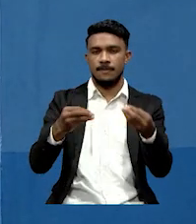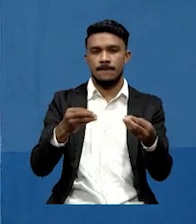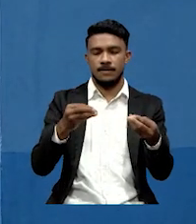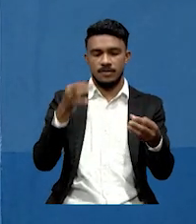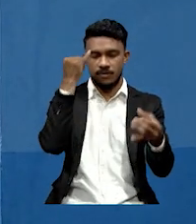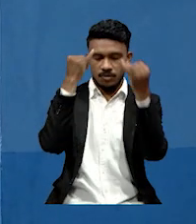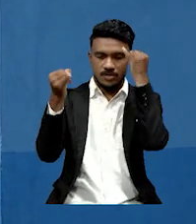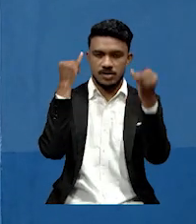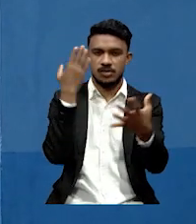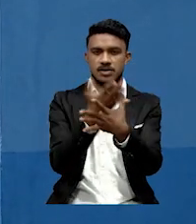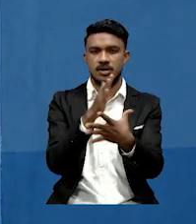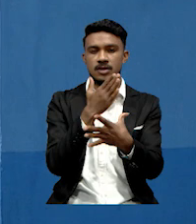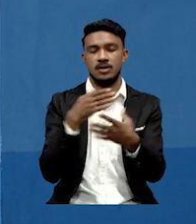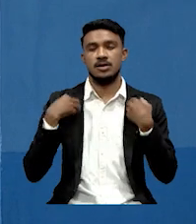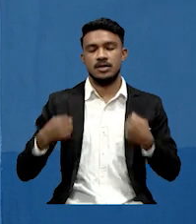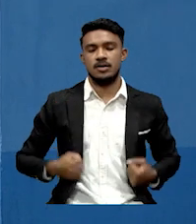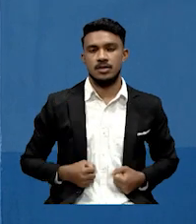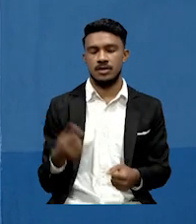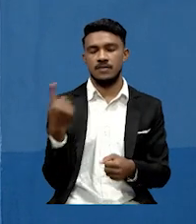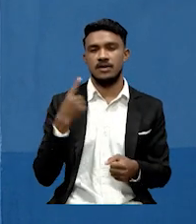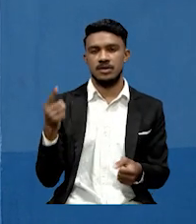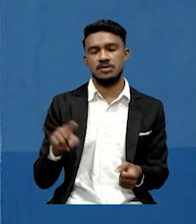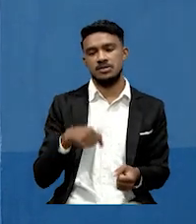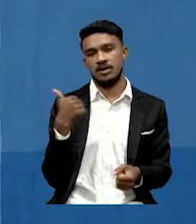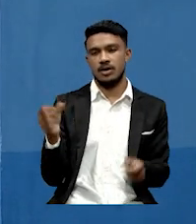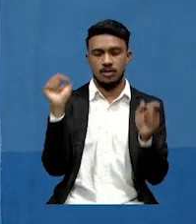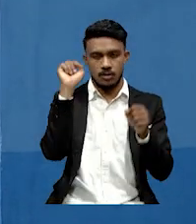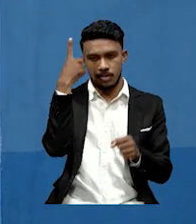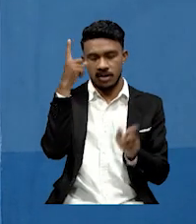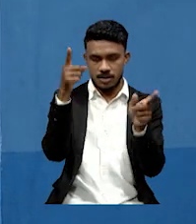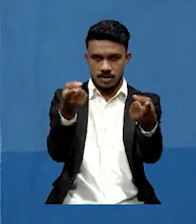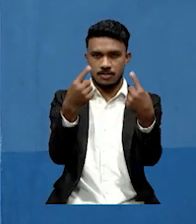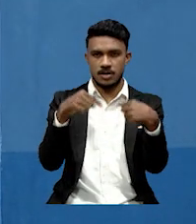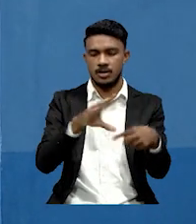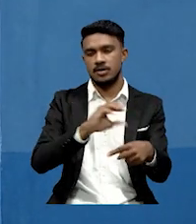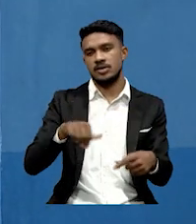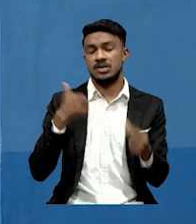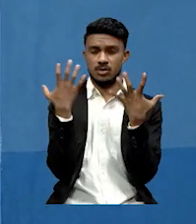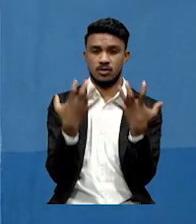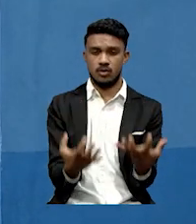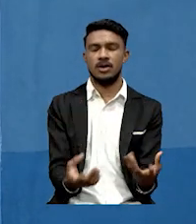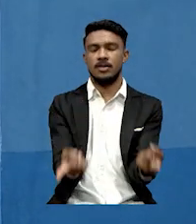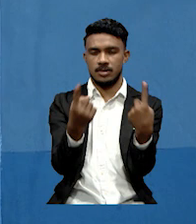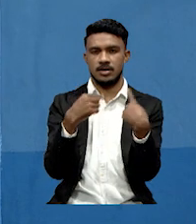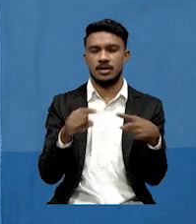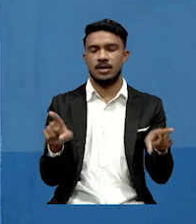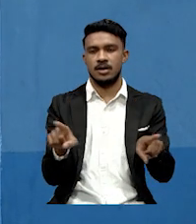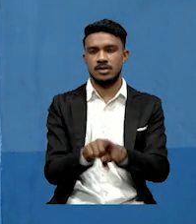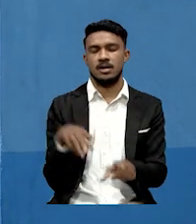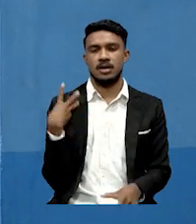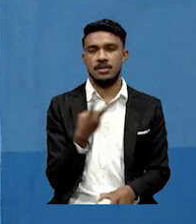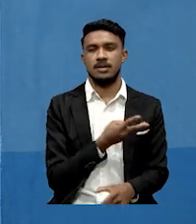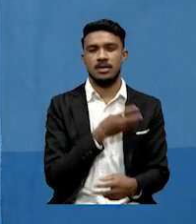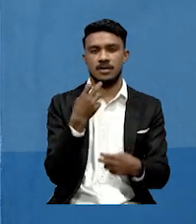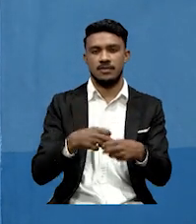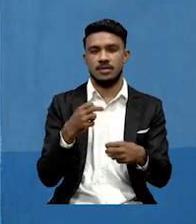be balu comprende, mai i balu kuan toda nona mak koi mai. Idane mak hanasa ami nia desafiu nebe ma